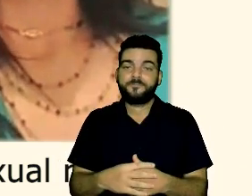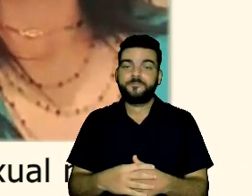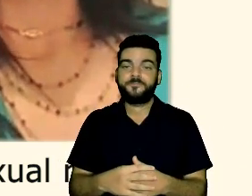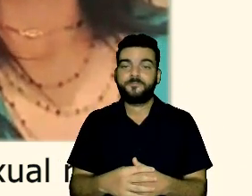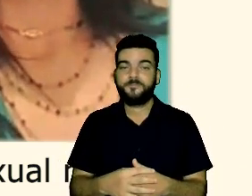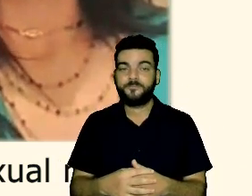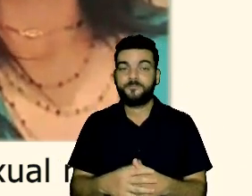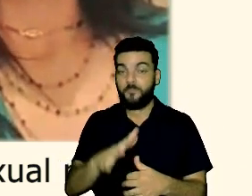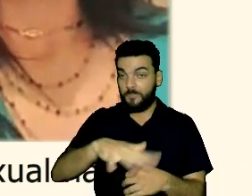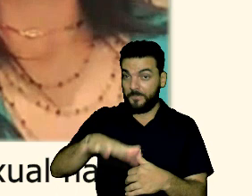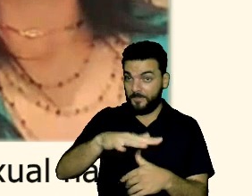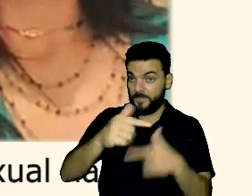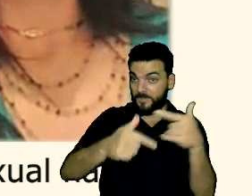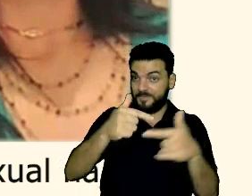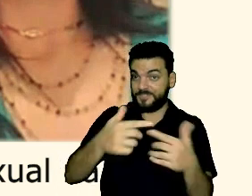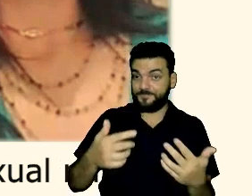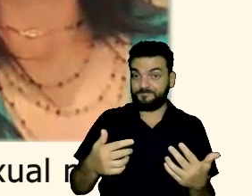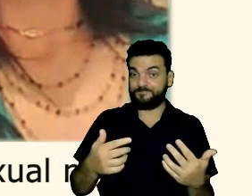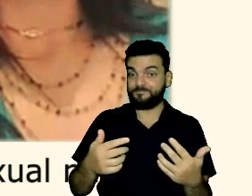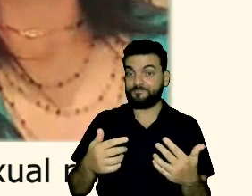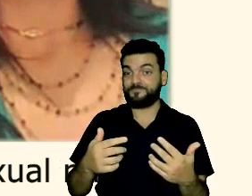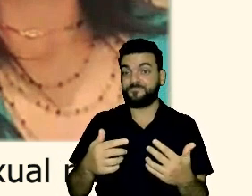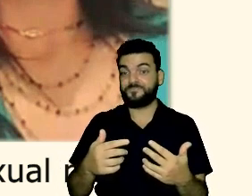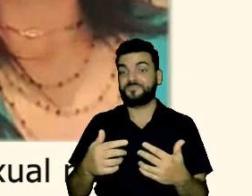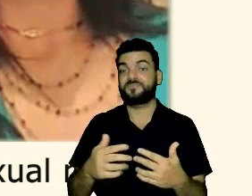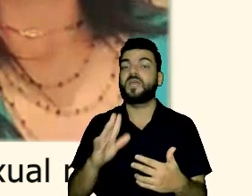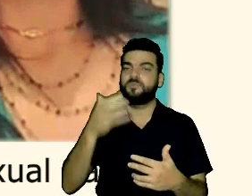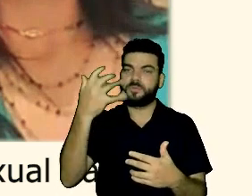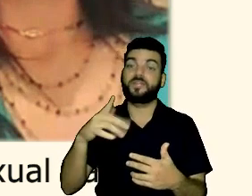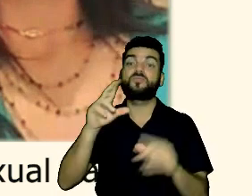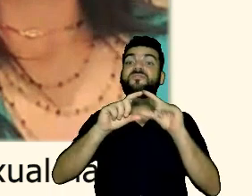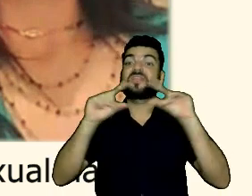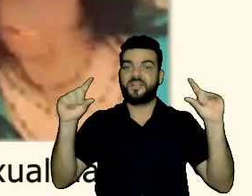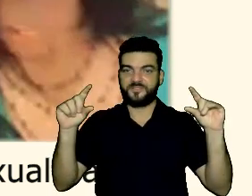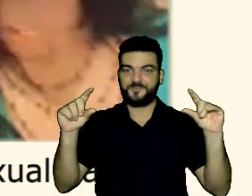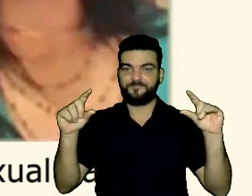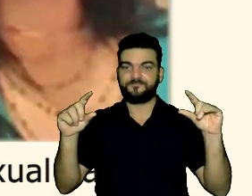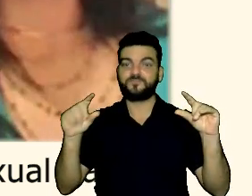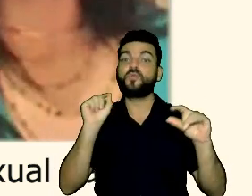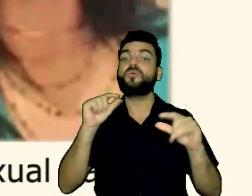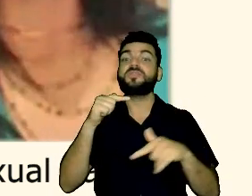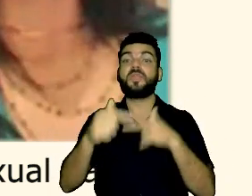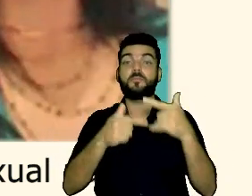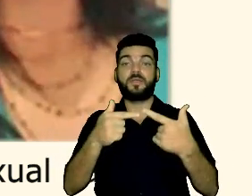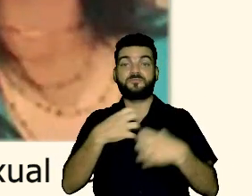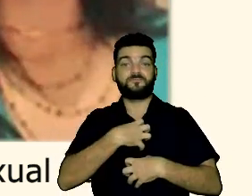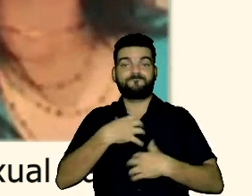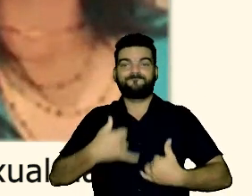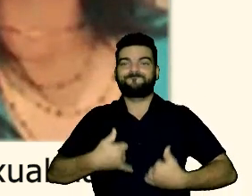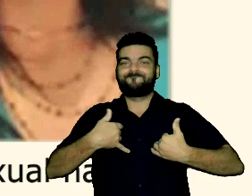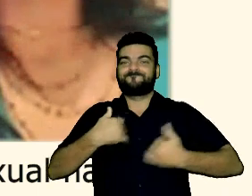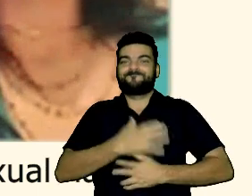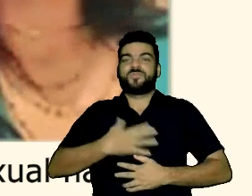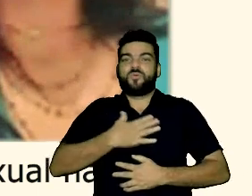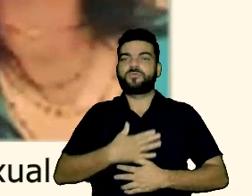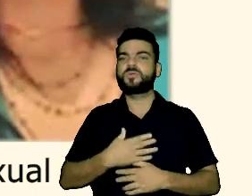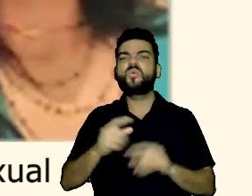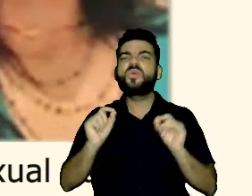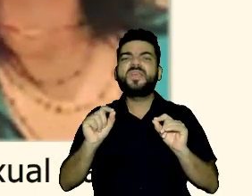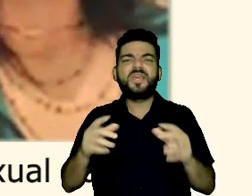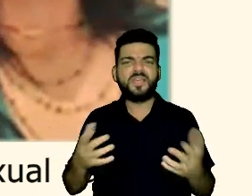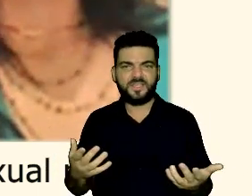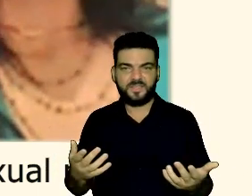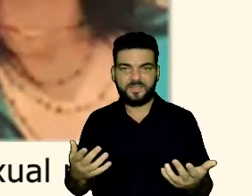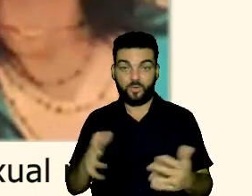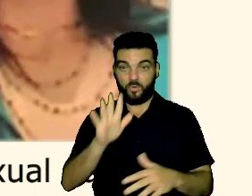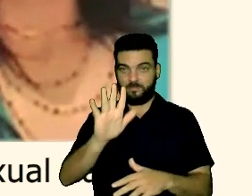no ambiente de trabalho. O ambiente de trabalho é, e aí eu vou citar aquela frase, que o trabalho dignifica o